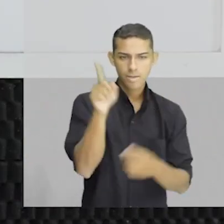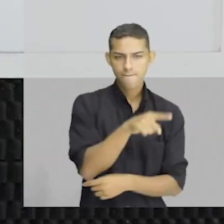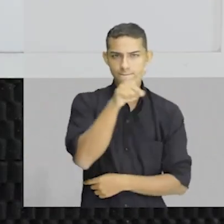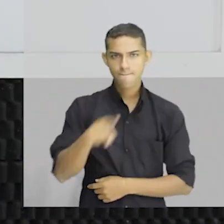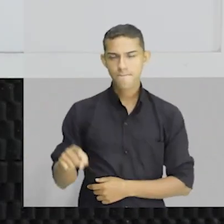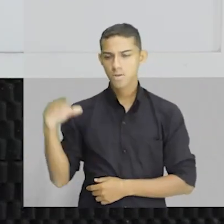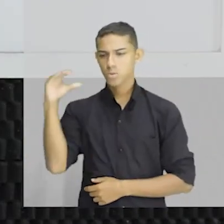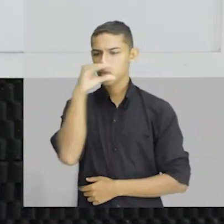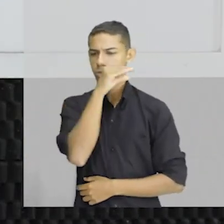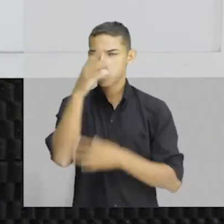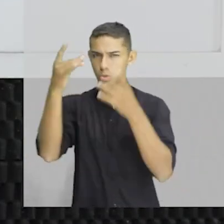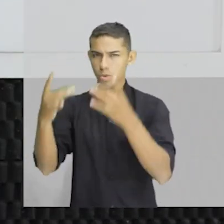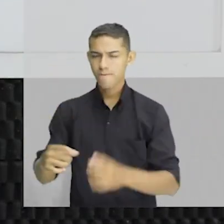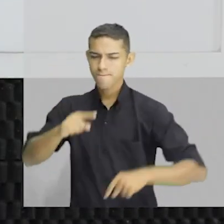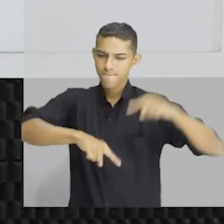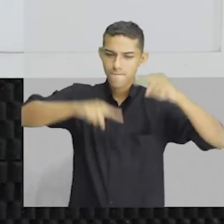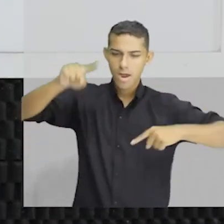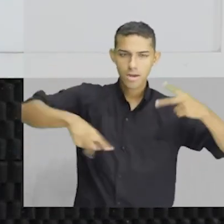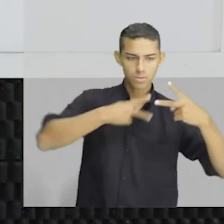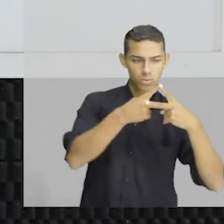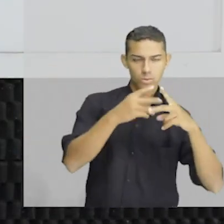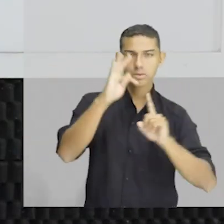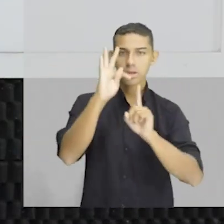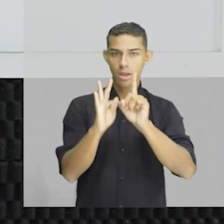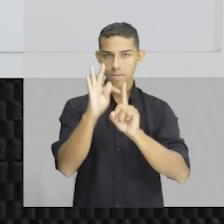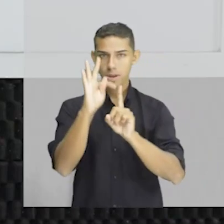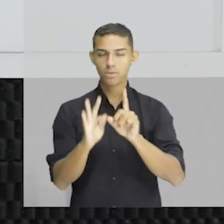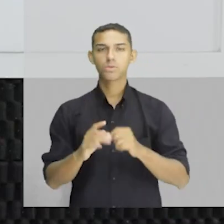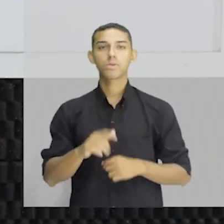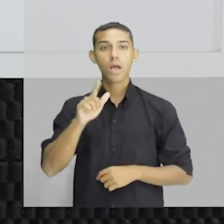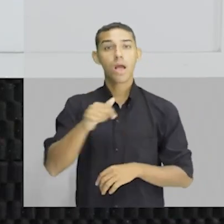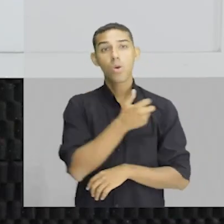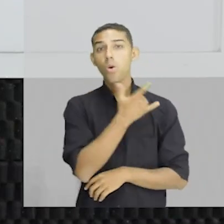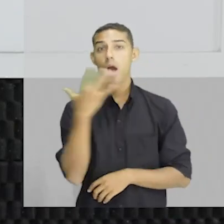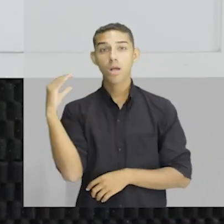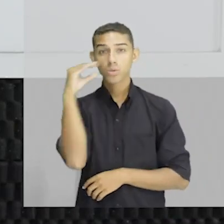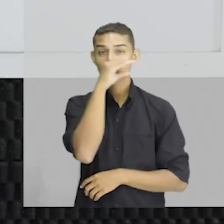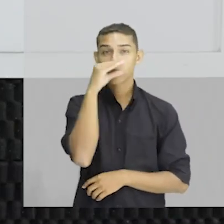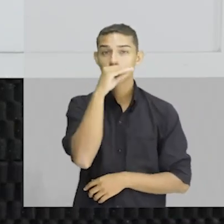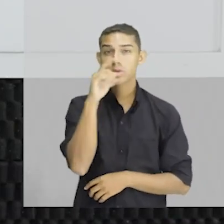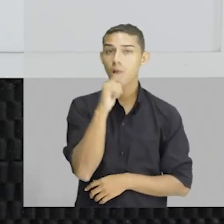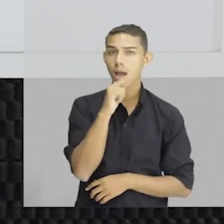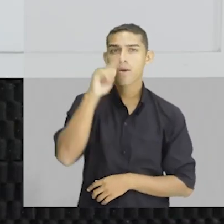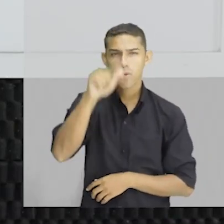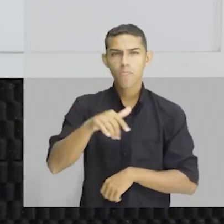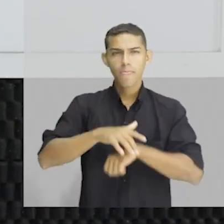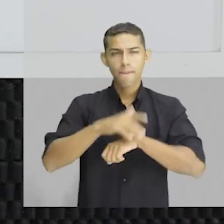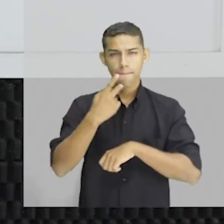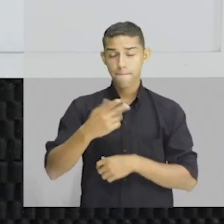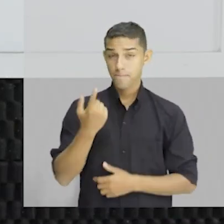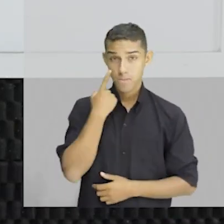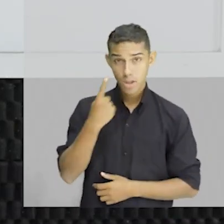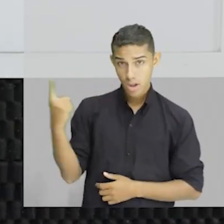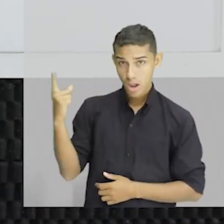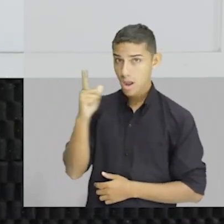variação de temperatura então quantidade de calor da água é a massa da água